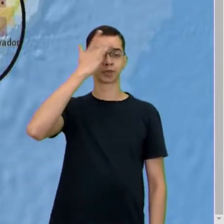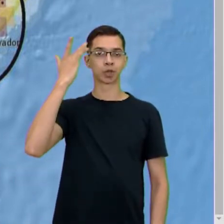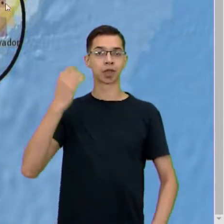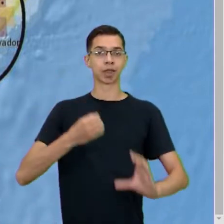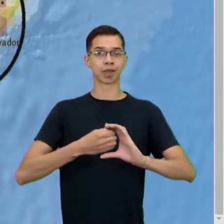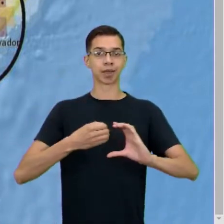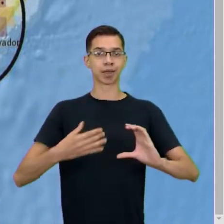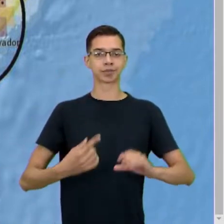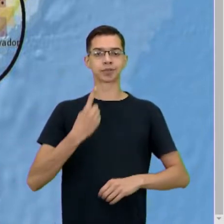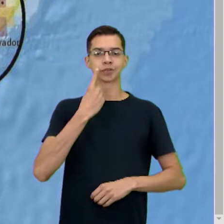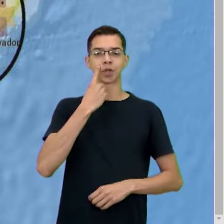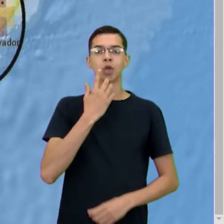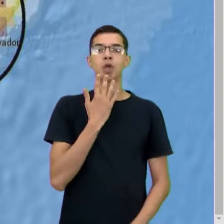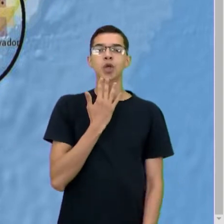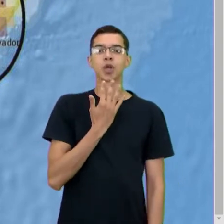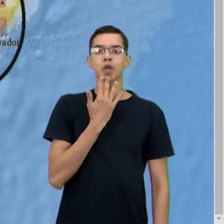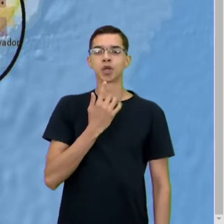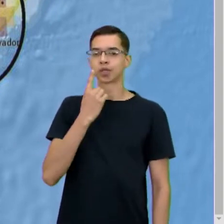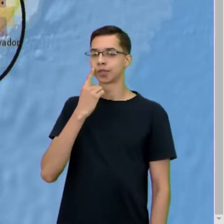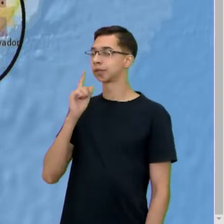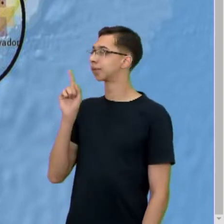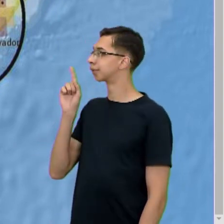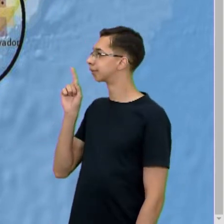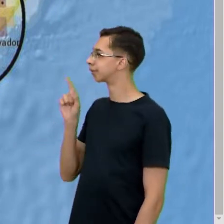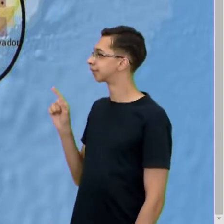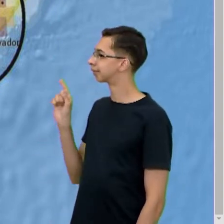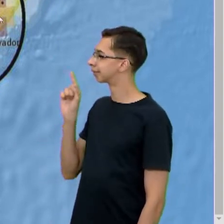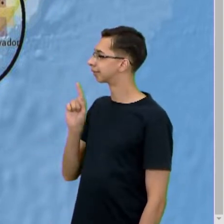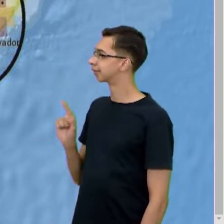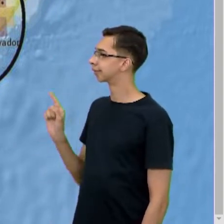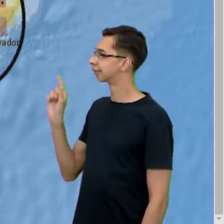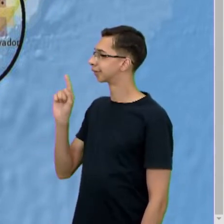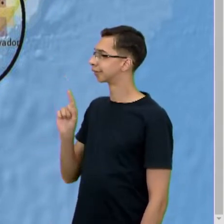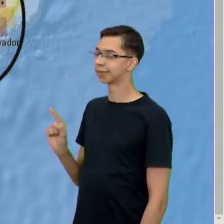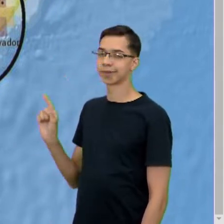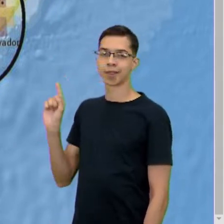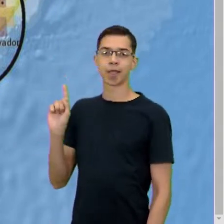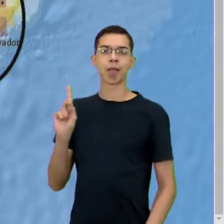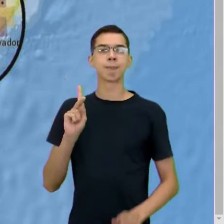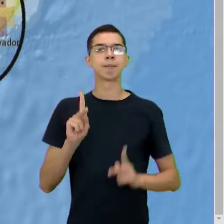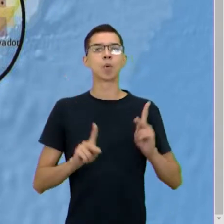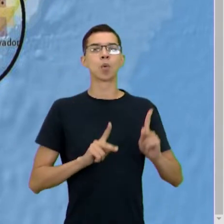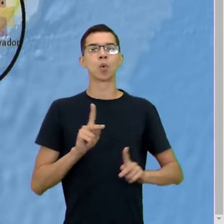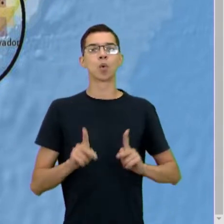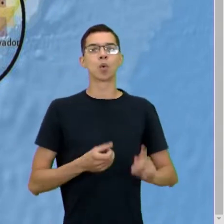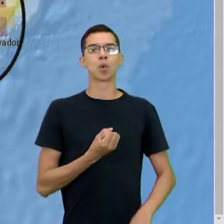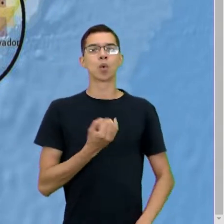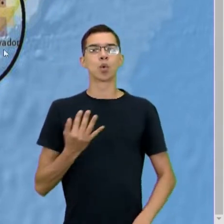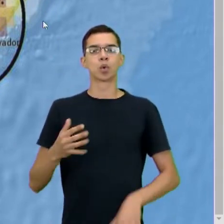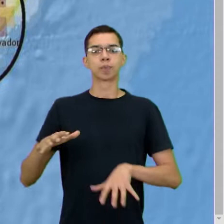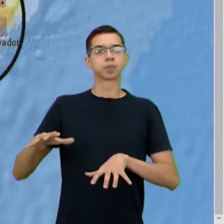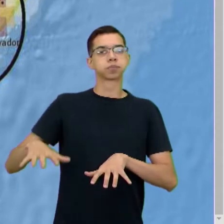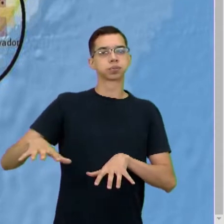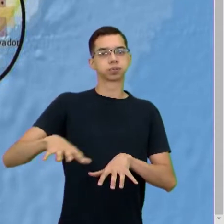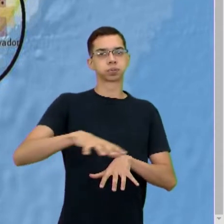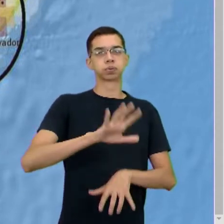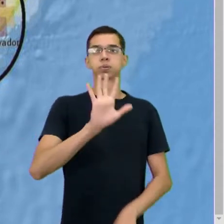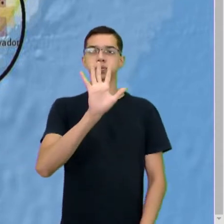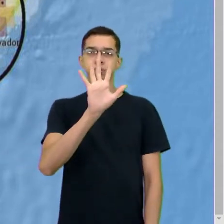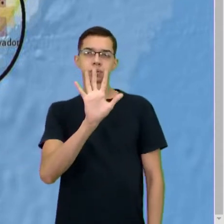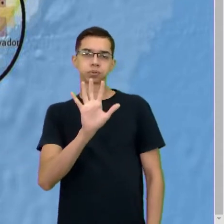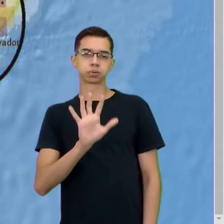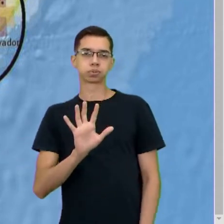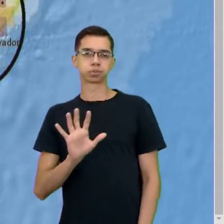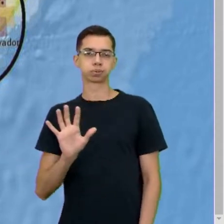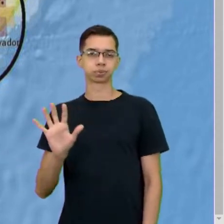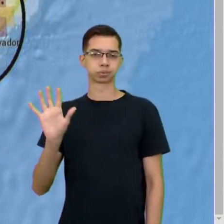os quadrinhos coloridos, é porque está mostrando aí a intensidade populacional de algumas regiões. Especificamente aqui, está